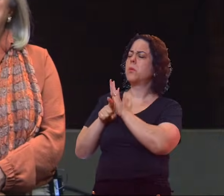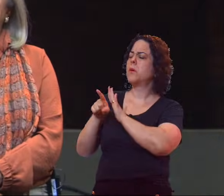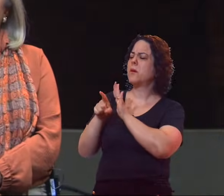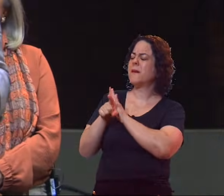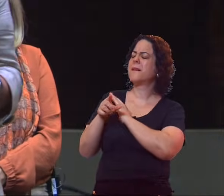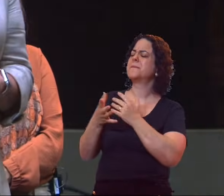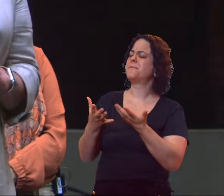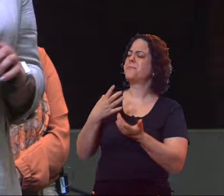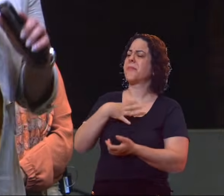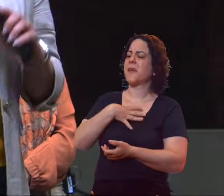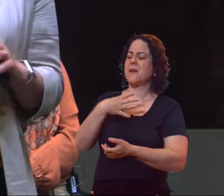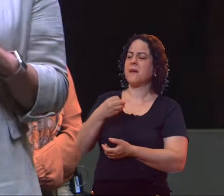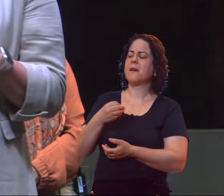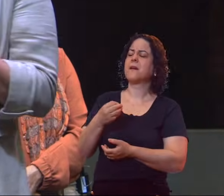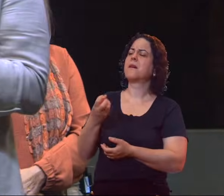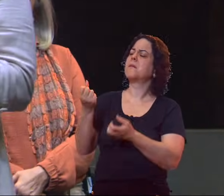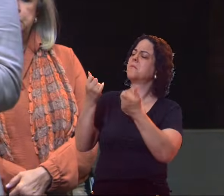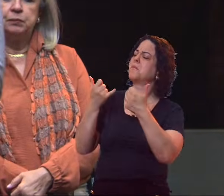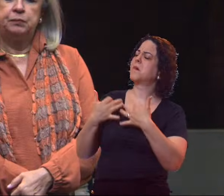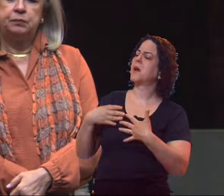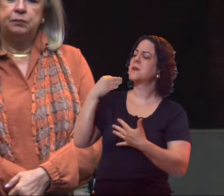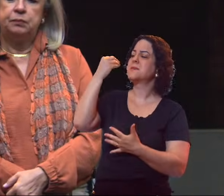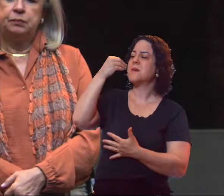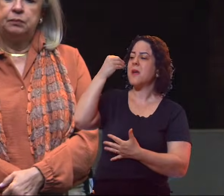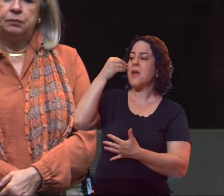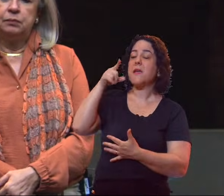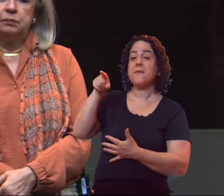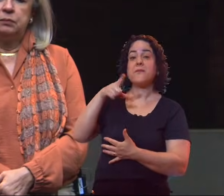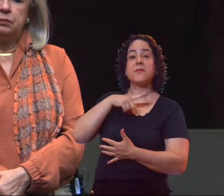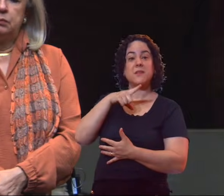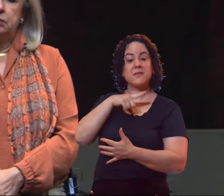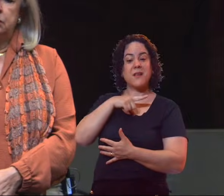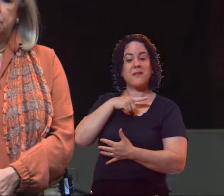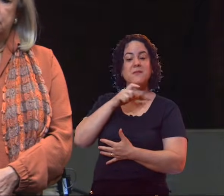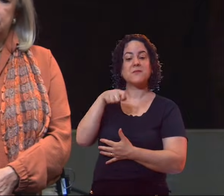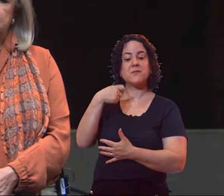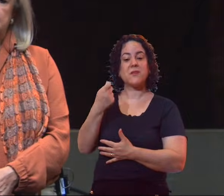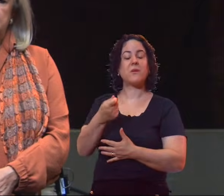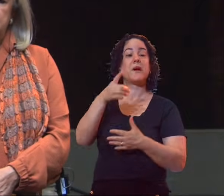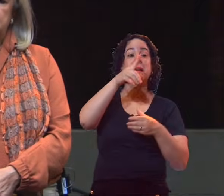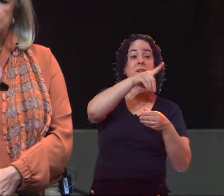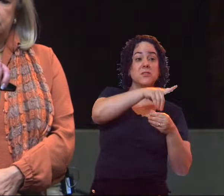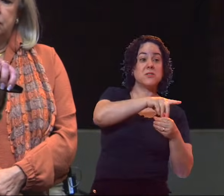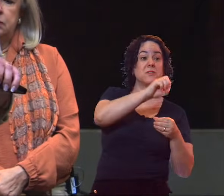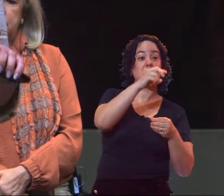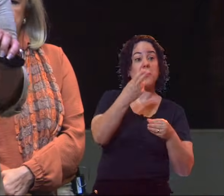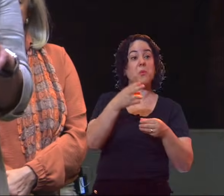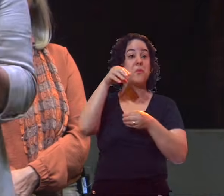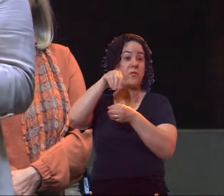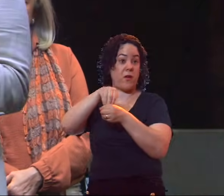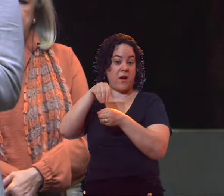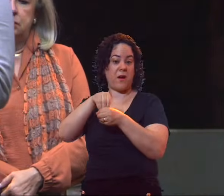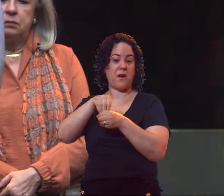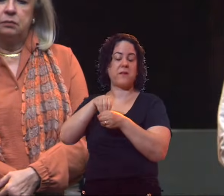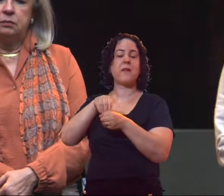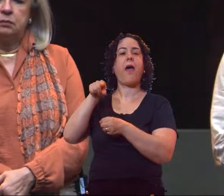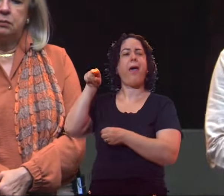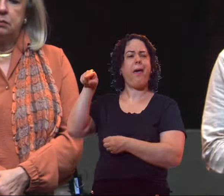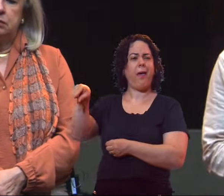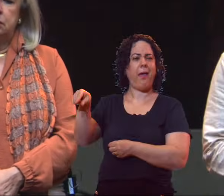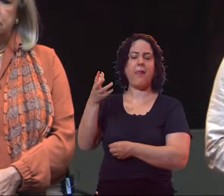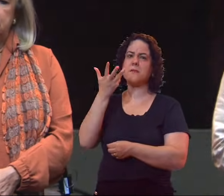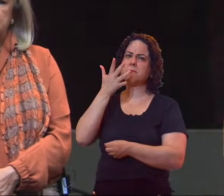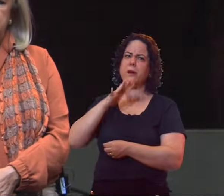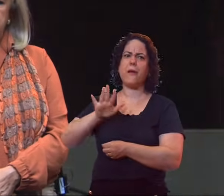ela assim: filha, me conta uma experiência que você teve com dízimo ou ofertas. Desde pequenas,